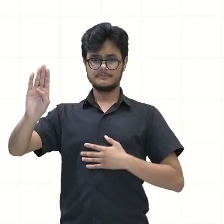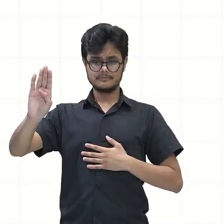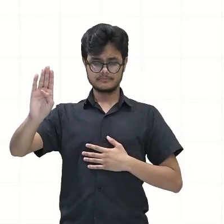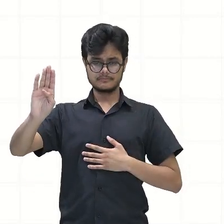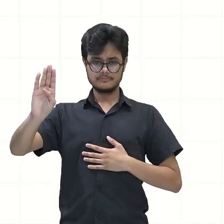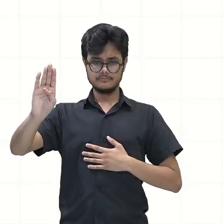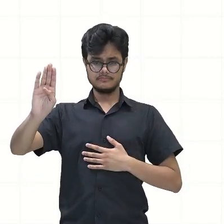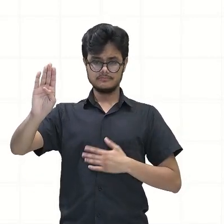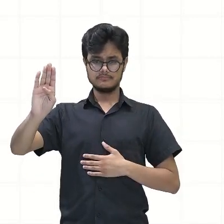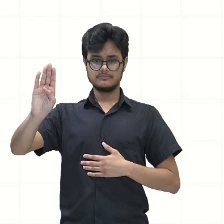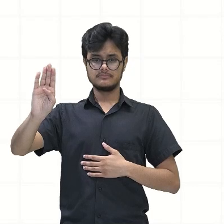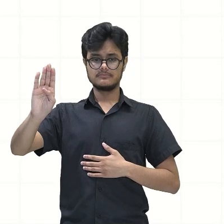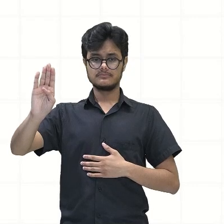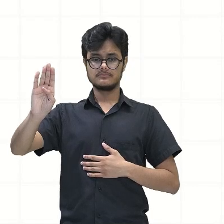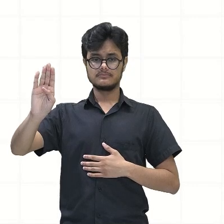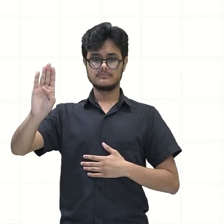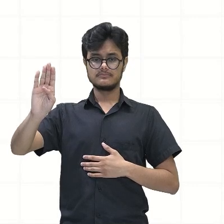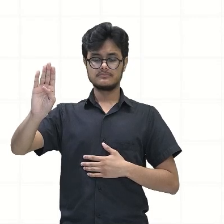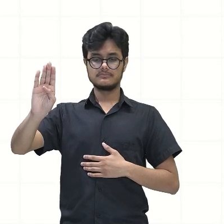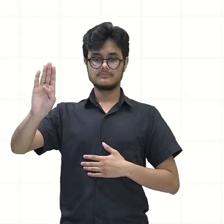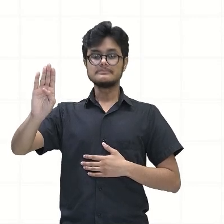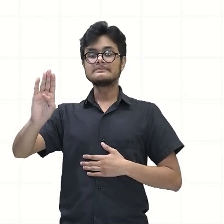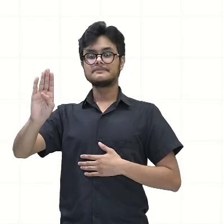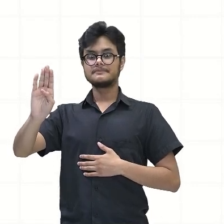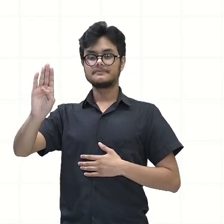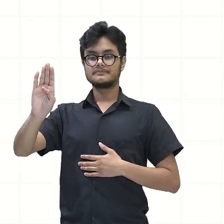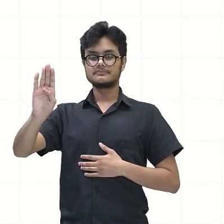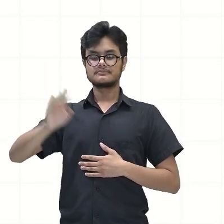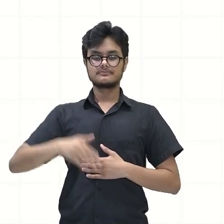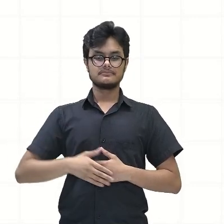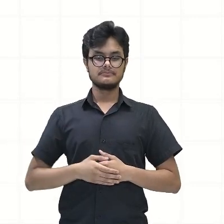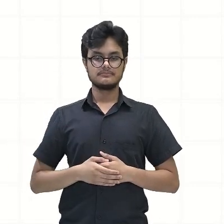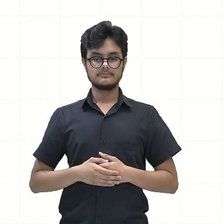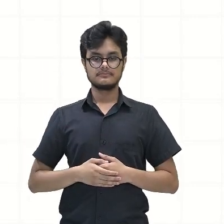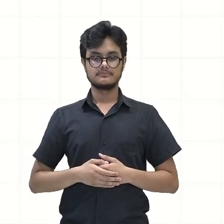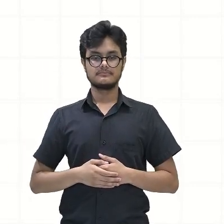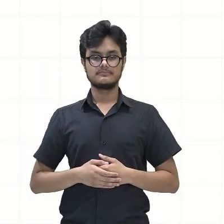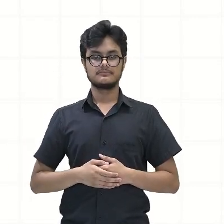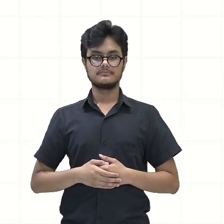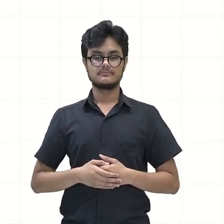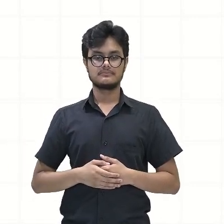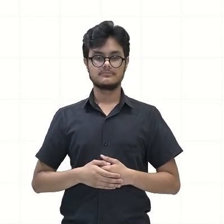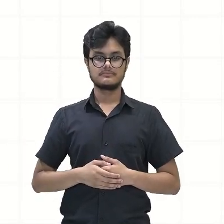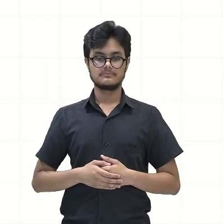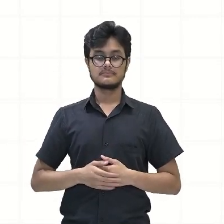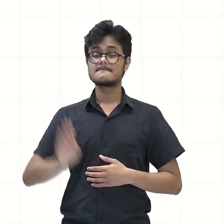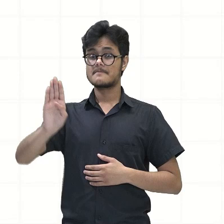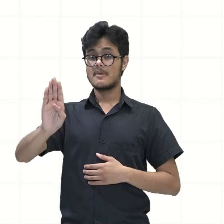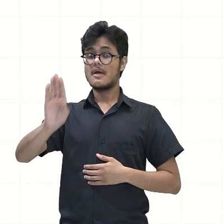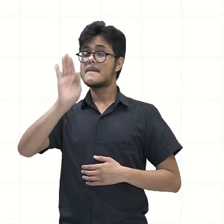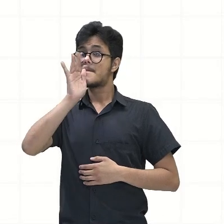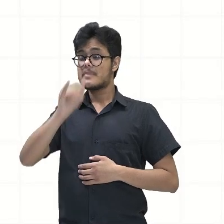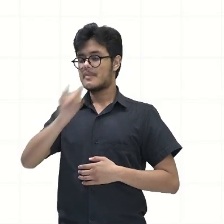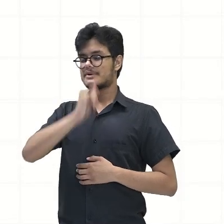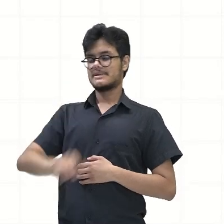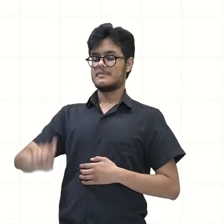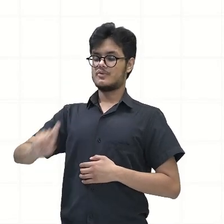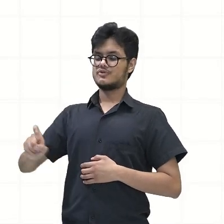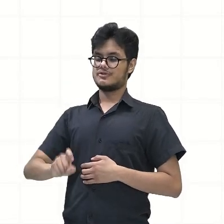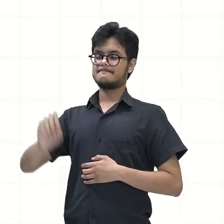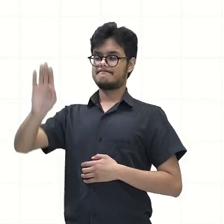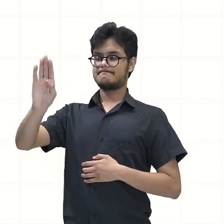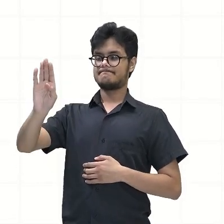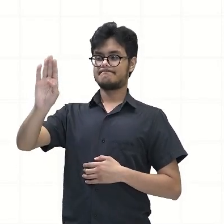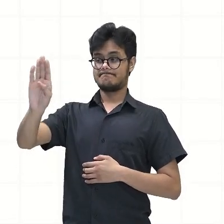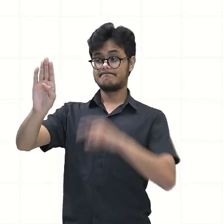só, 3 no x, e ele está ligado aqui ao 1 no y. Olha